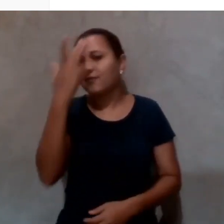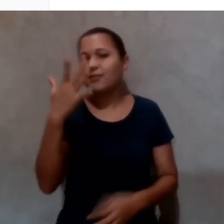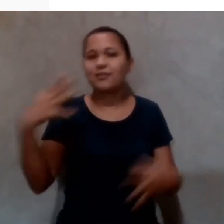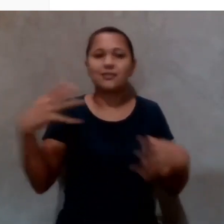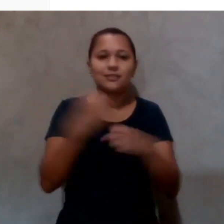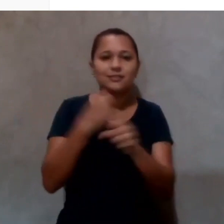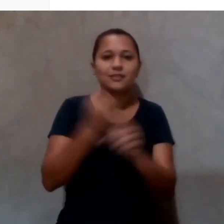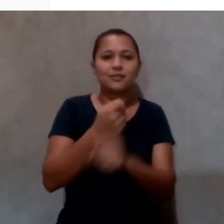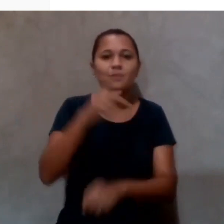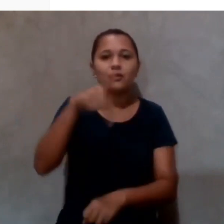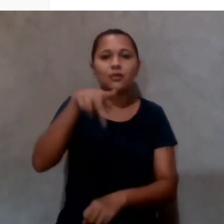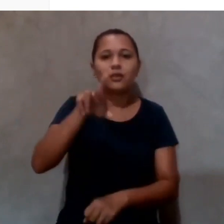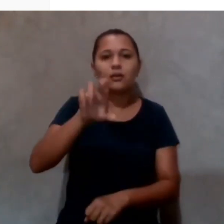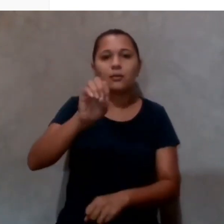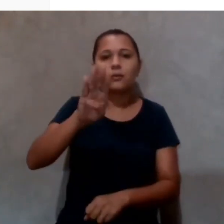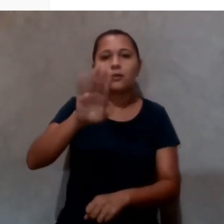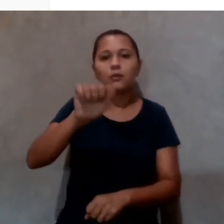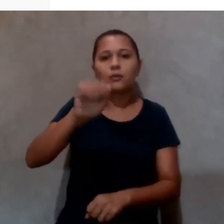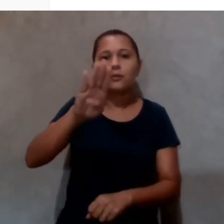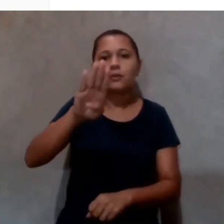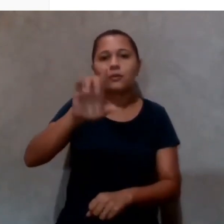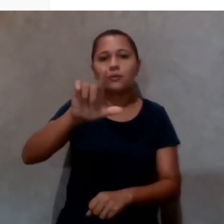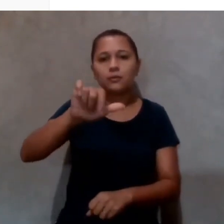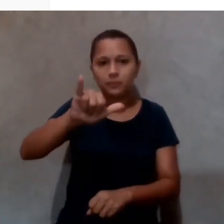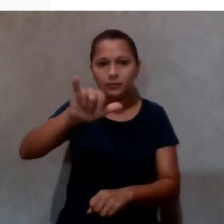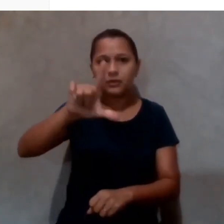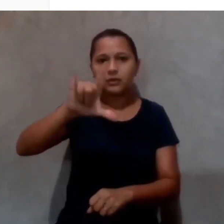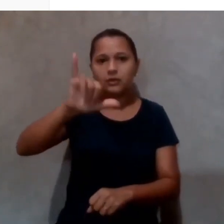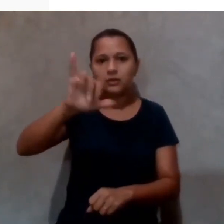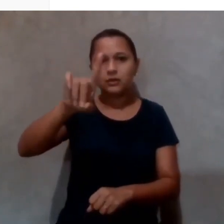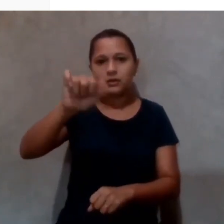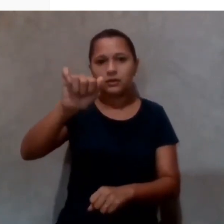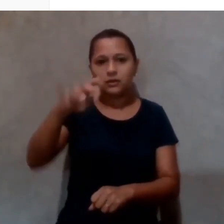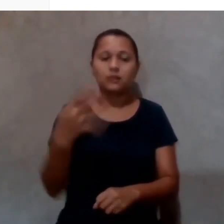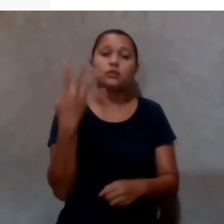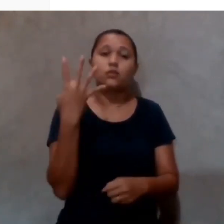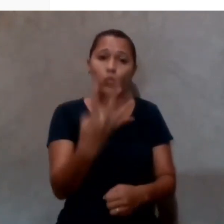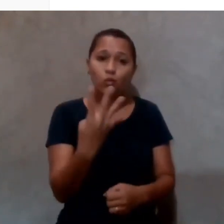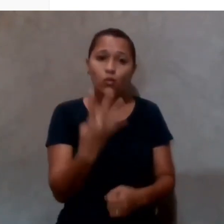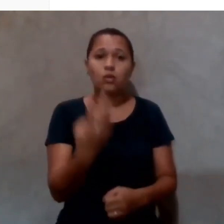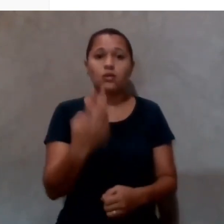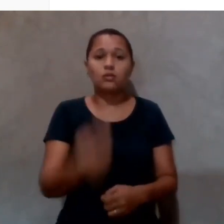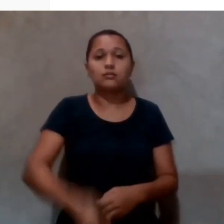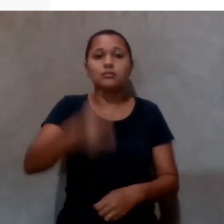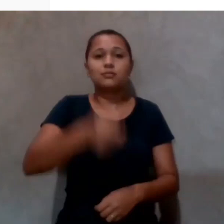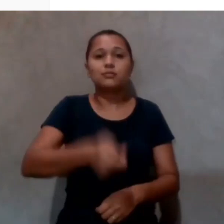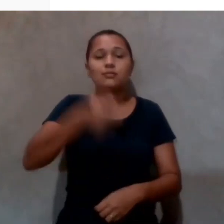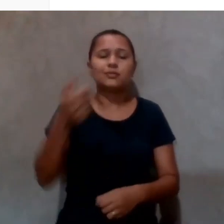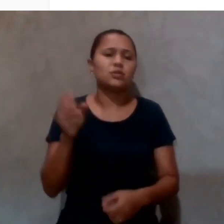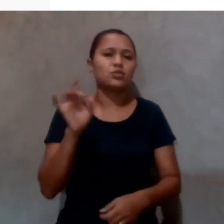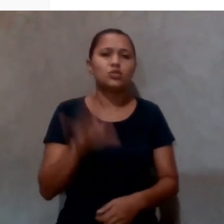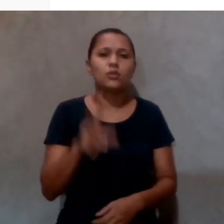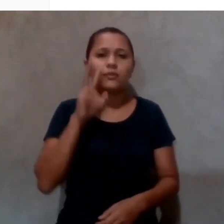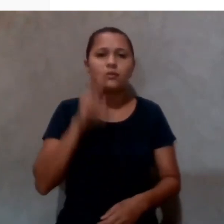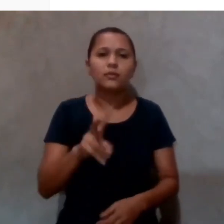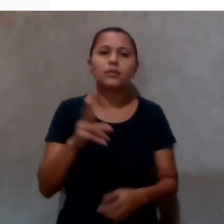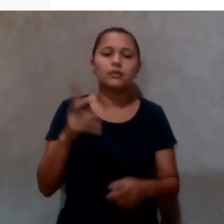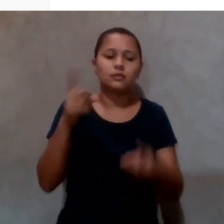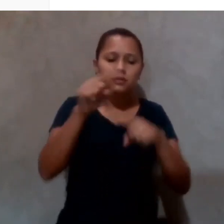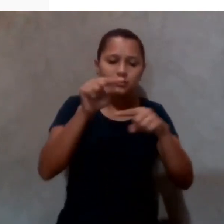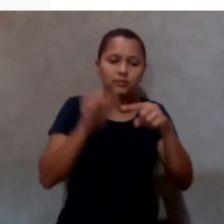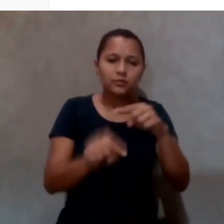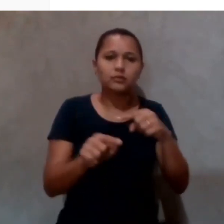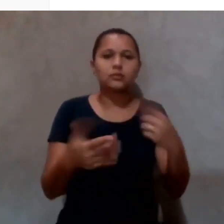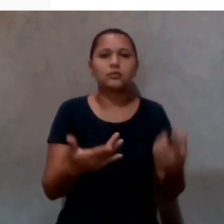Então, basta dividir o número de elementos do meu evento, que é 15, pelo número de elementos do